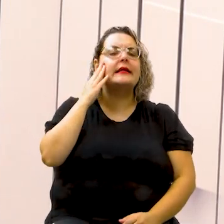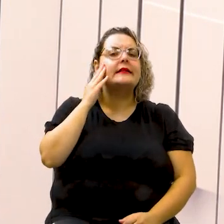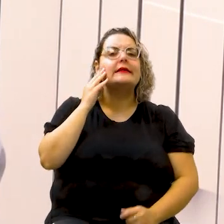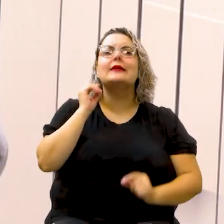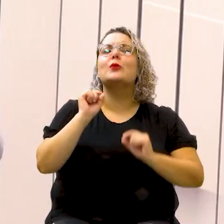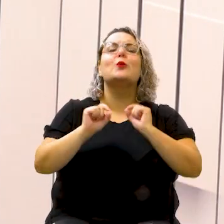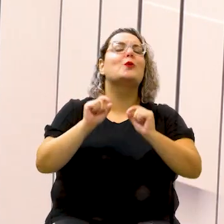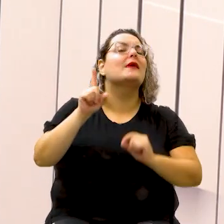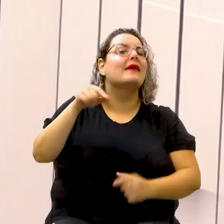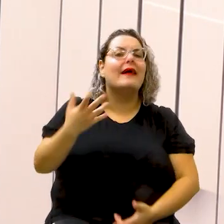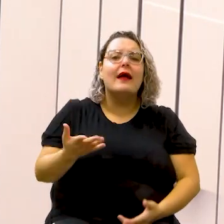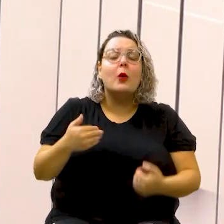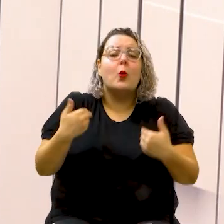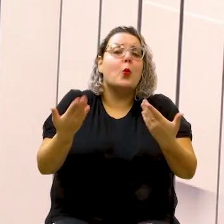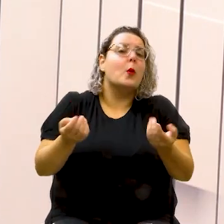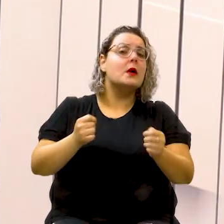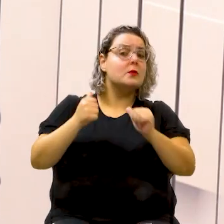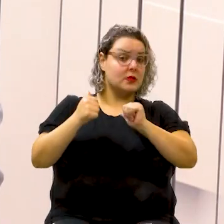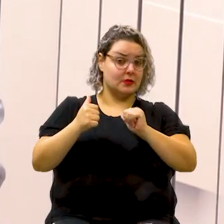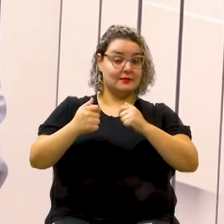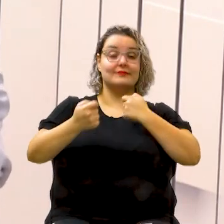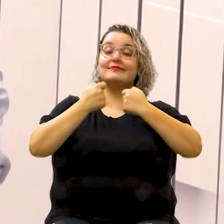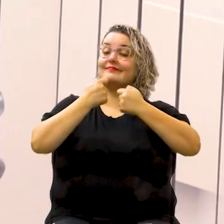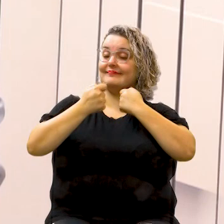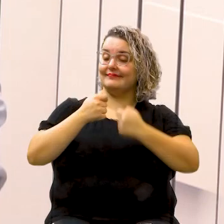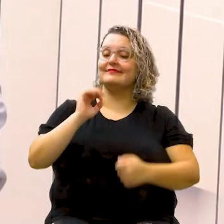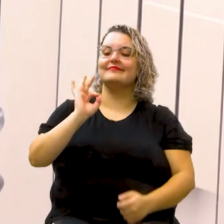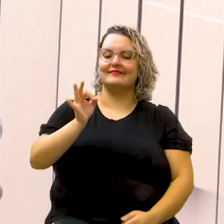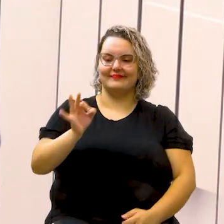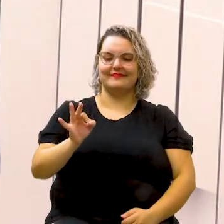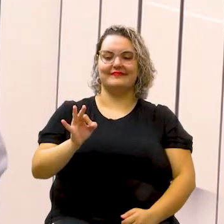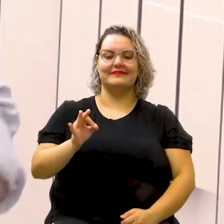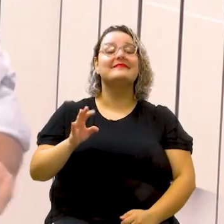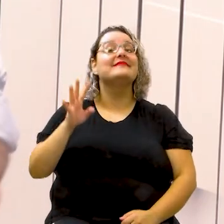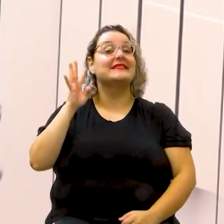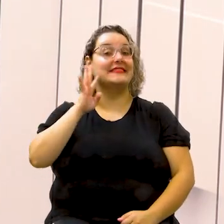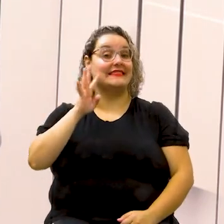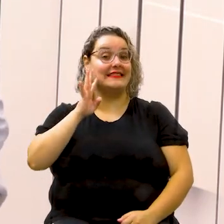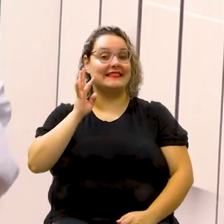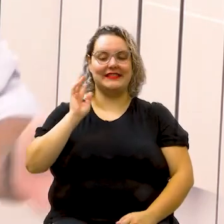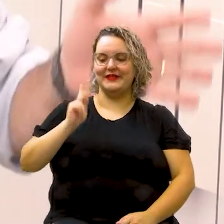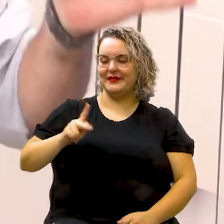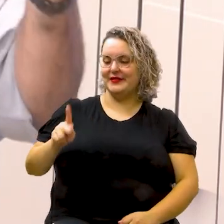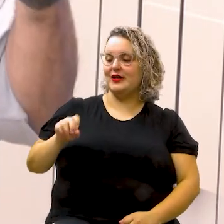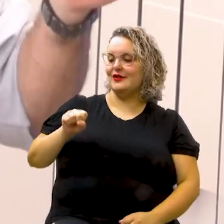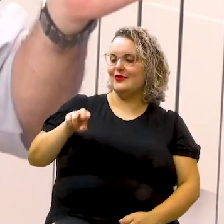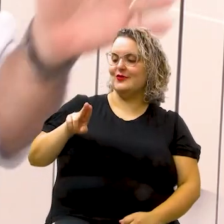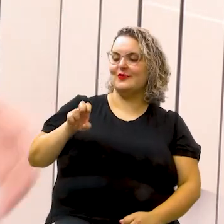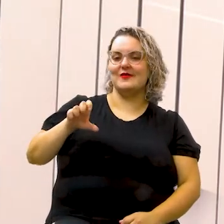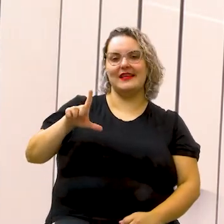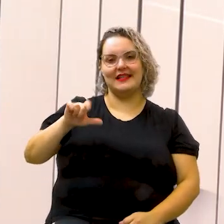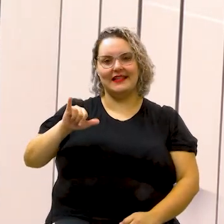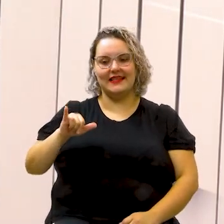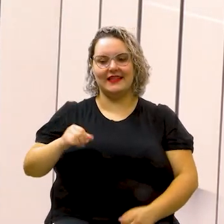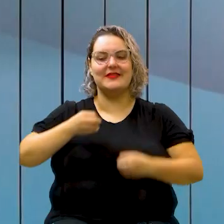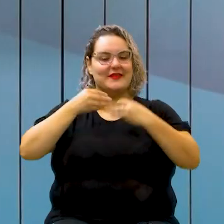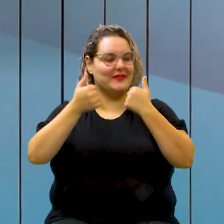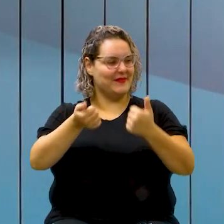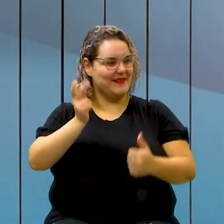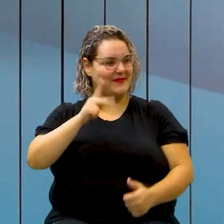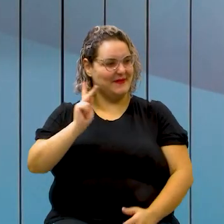direitinho o que é, quais os benefícios, uma entrevista que certamente será super bacana com a professora Sueli. Tudo